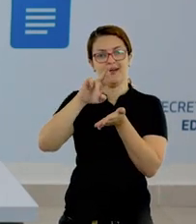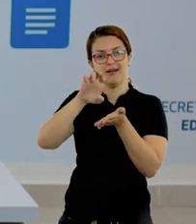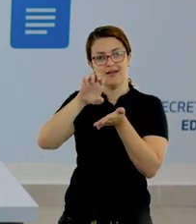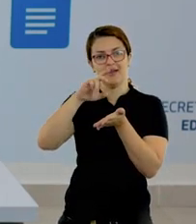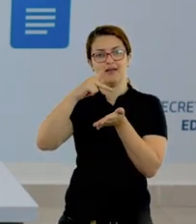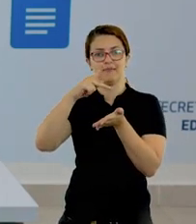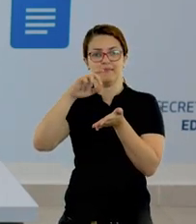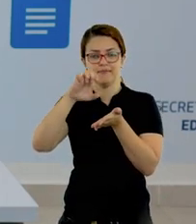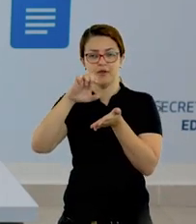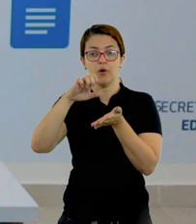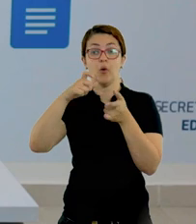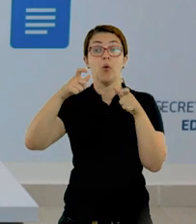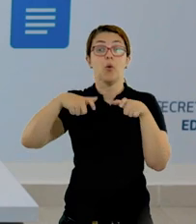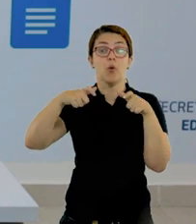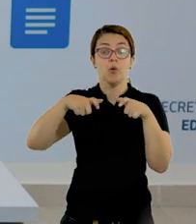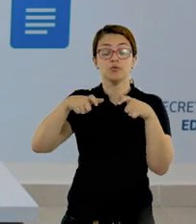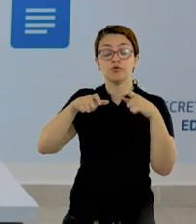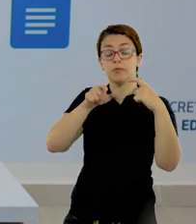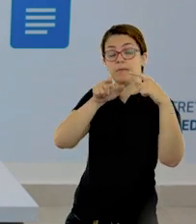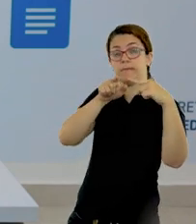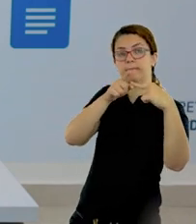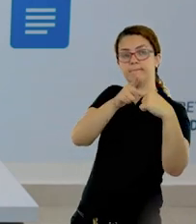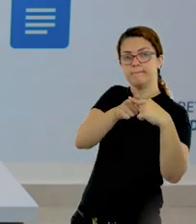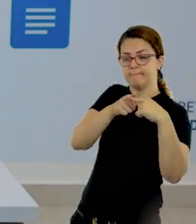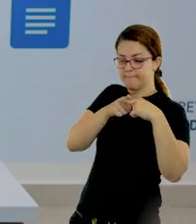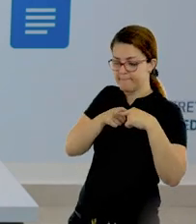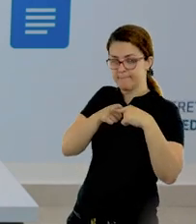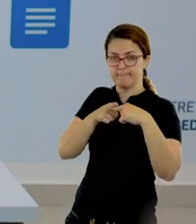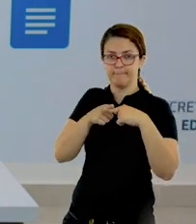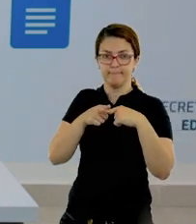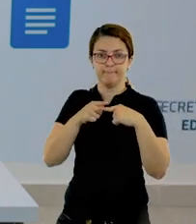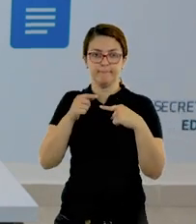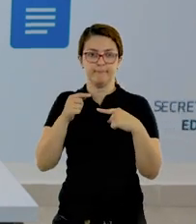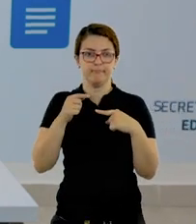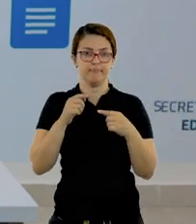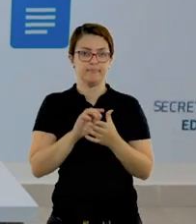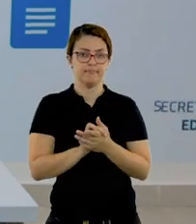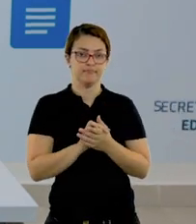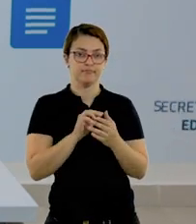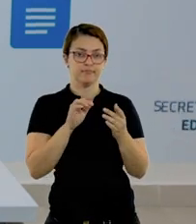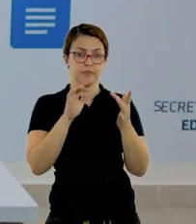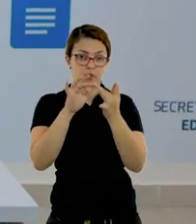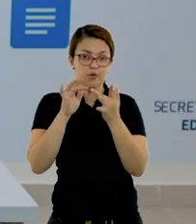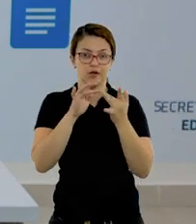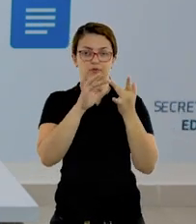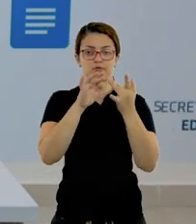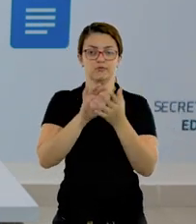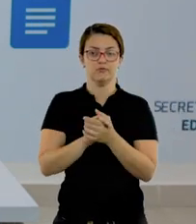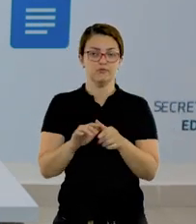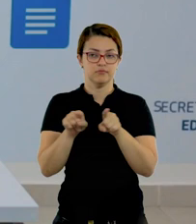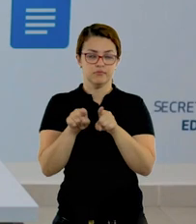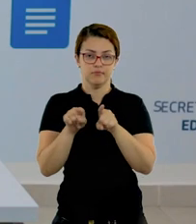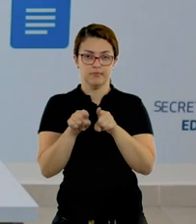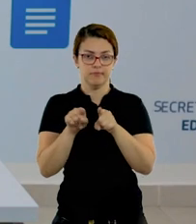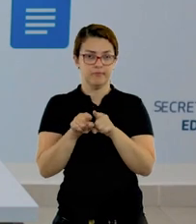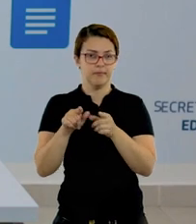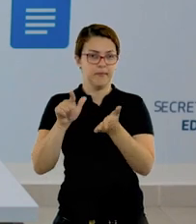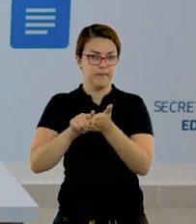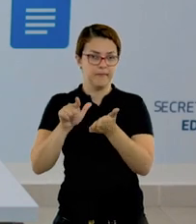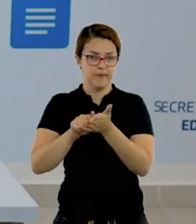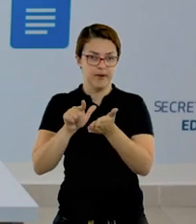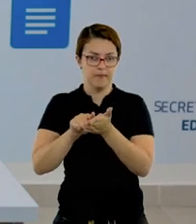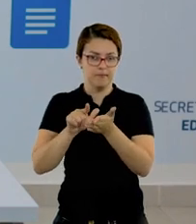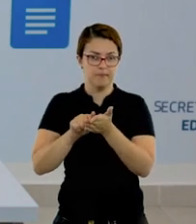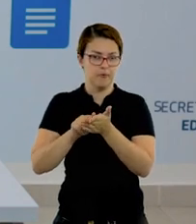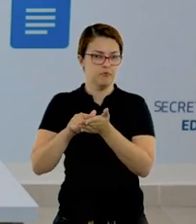determinar também os locais que ele precisa bater, tá? Aqui eu fiz uma dobradura com papel sulfite, pode ser papel de caderno, que é o lugar